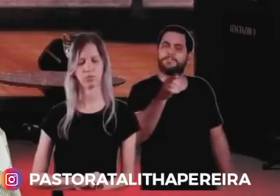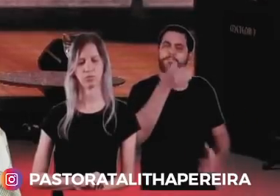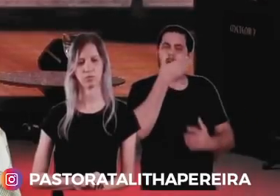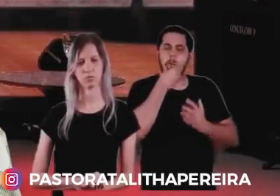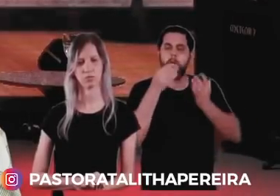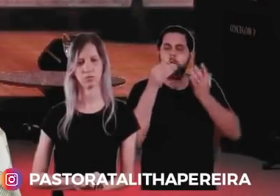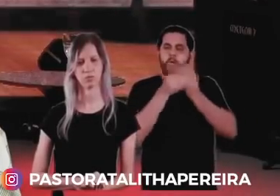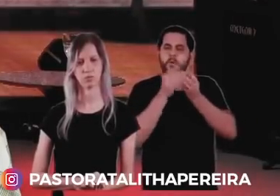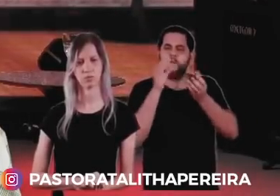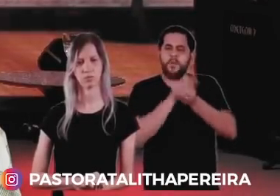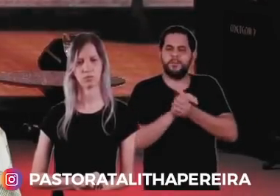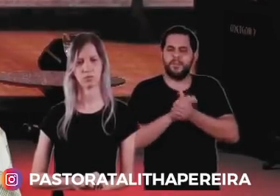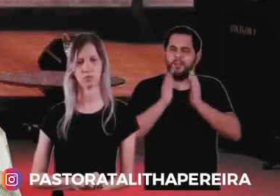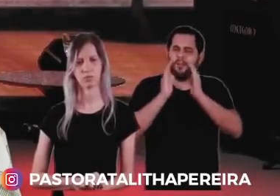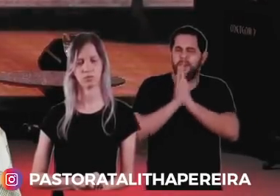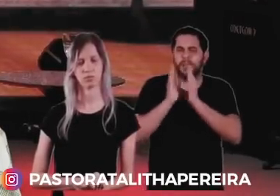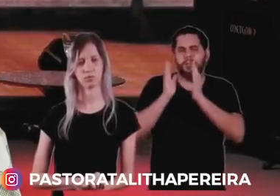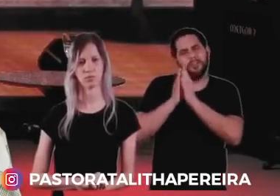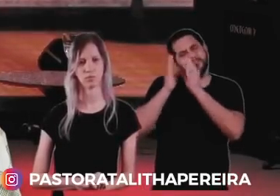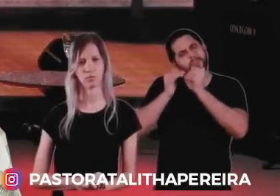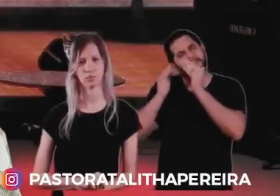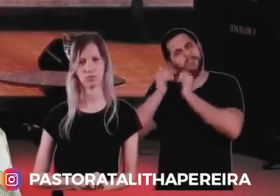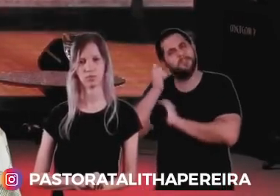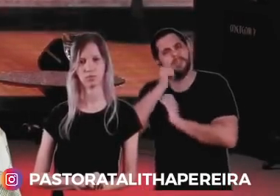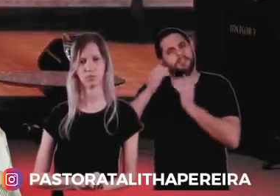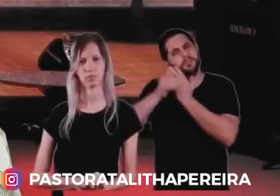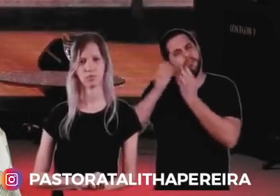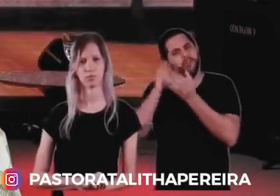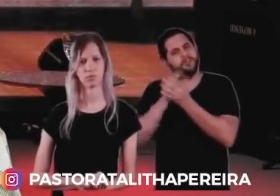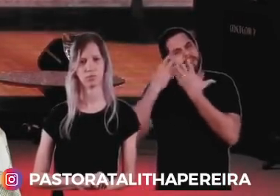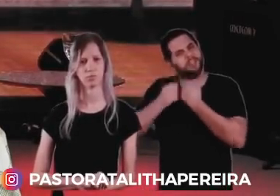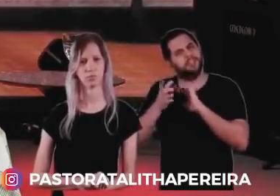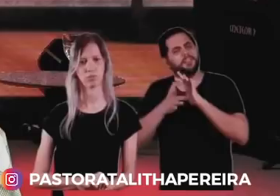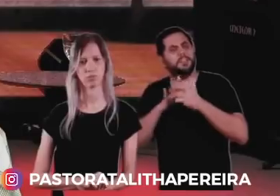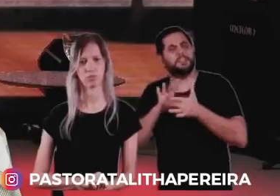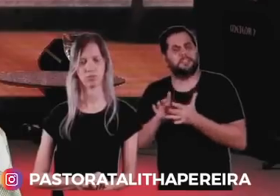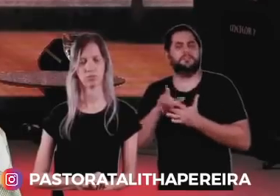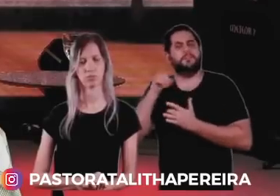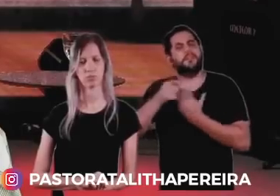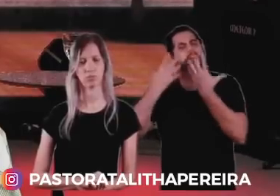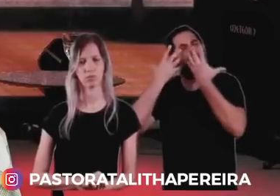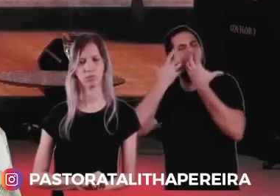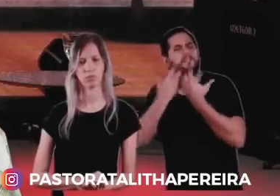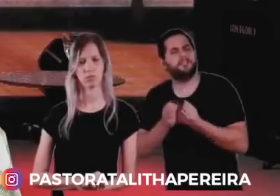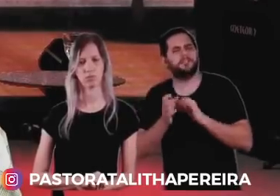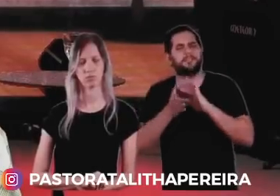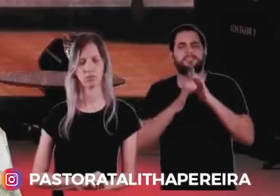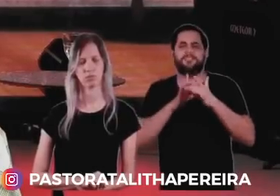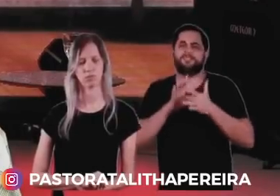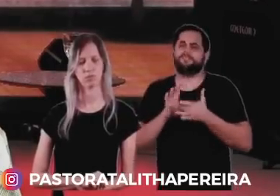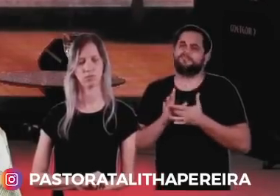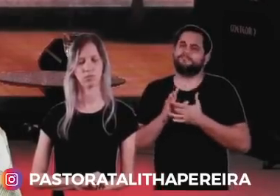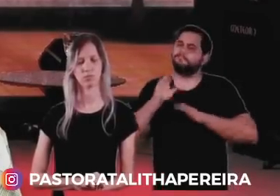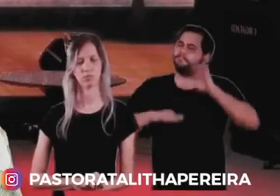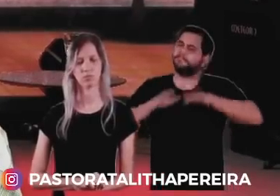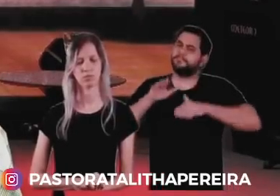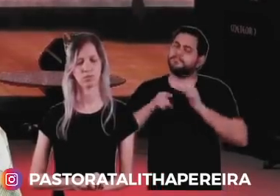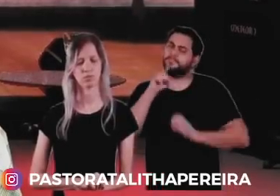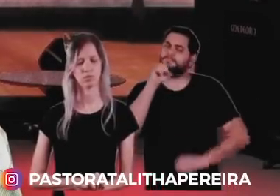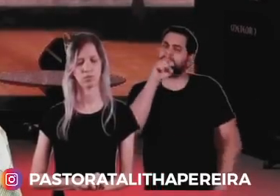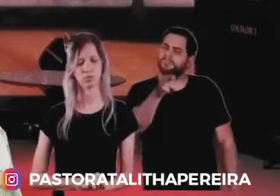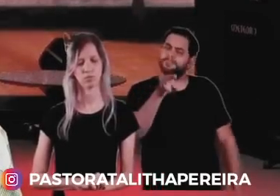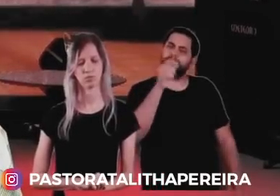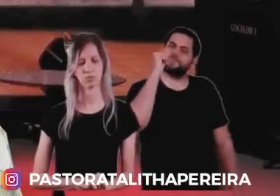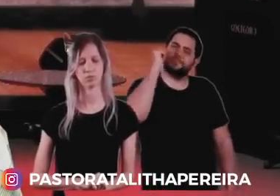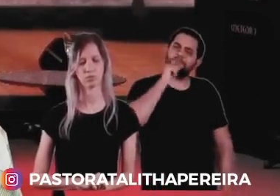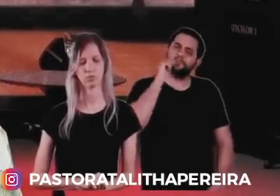que venha tanto tempo orando pela sua esposa para que ela venha se render a Jesus. Talvez seja você,